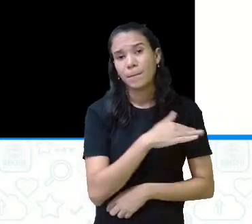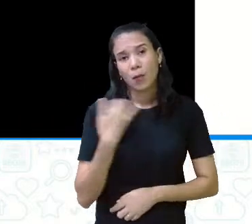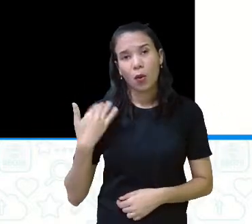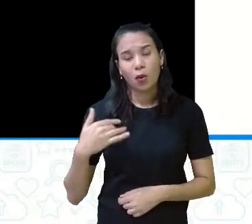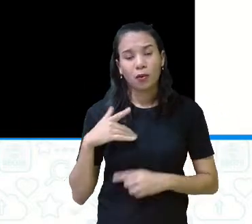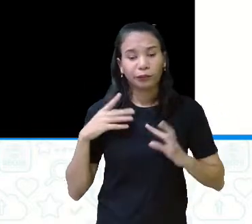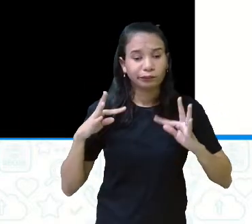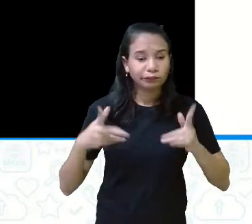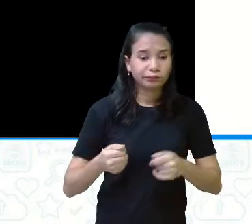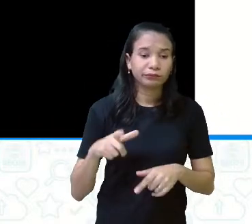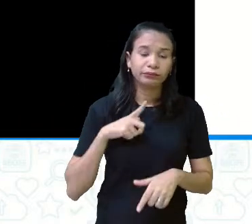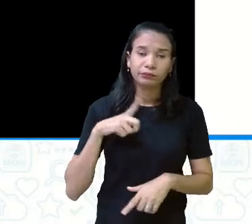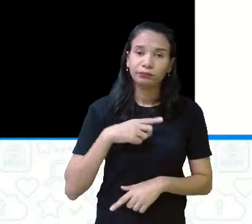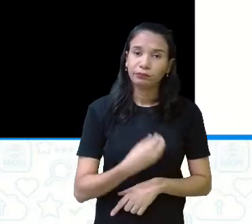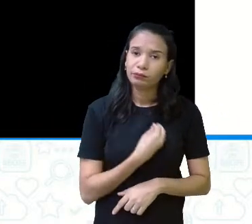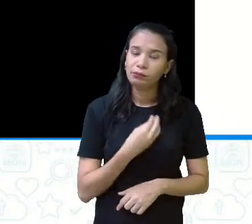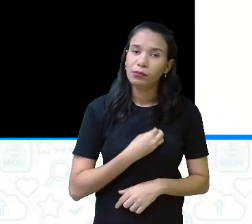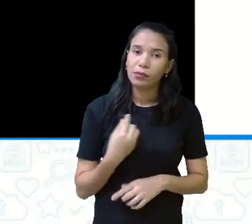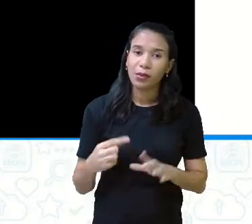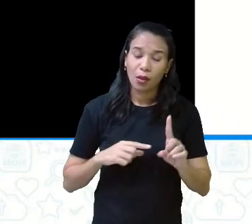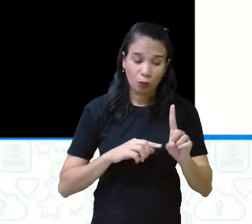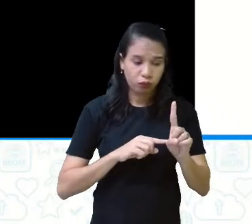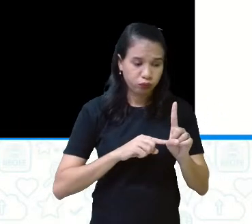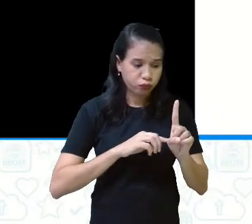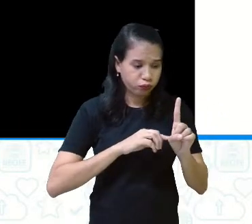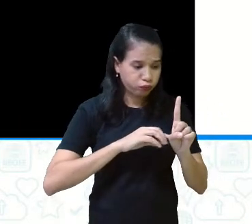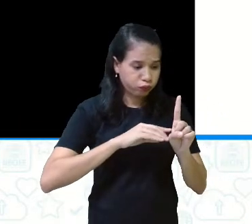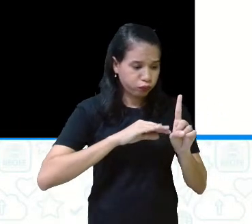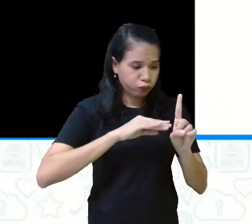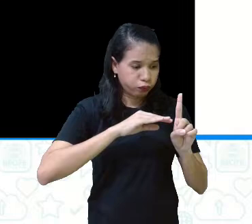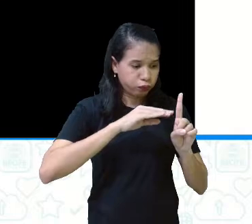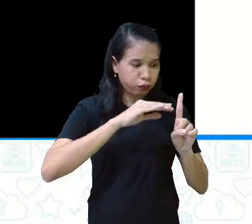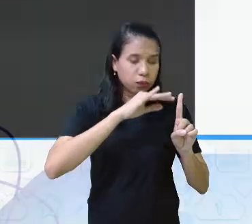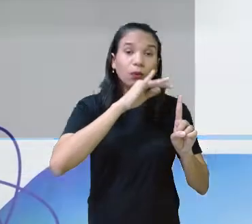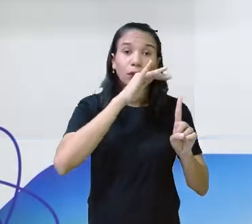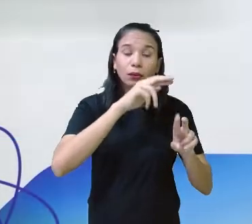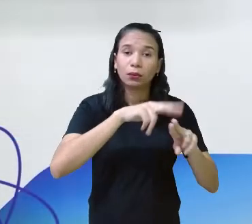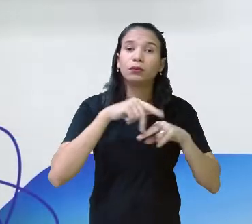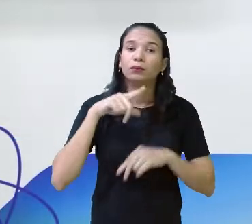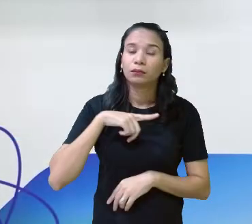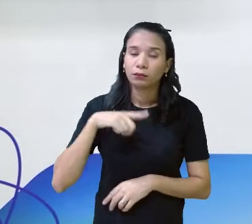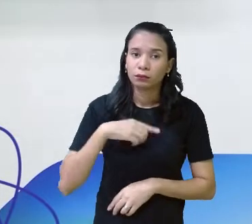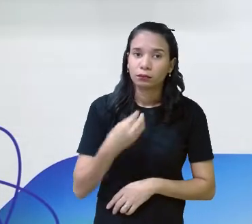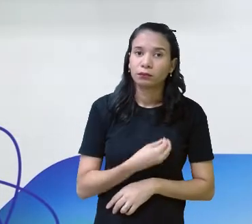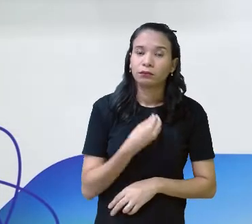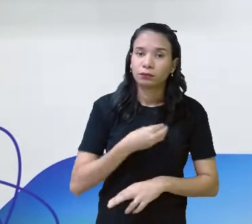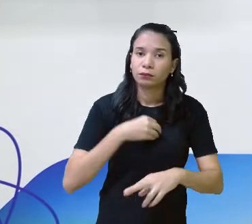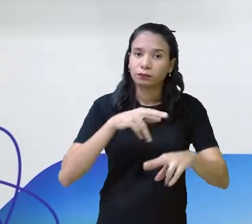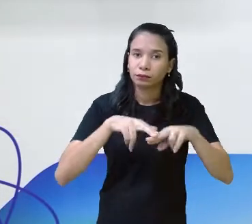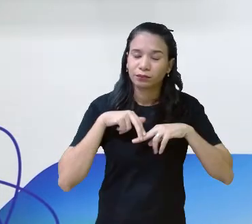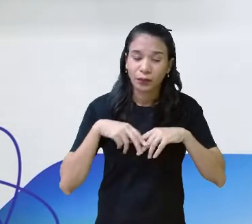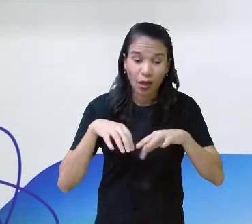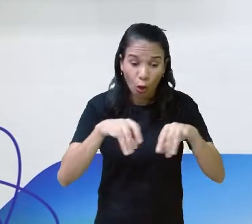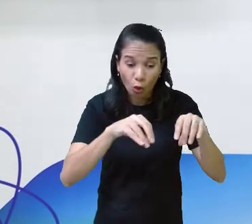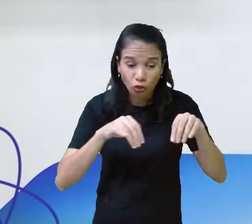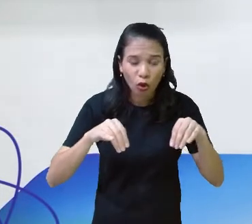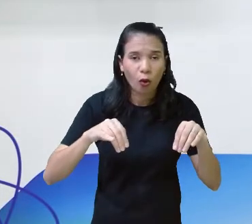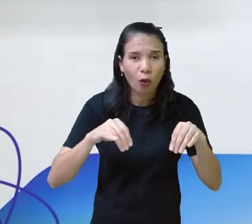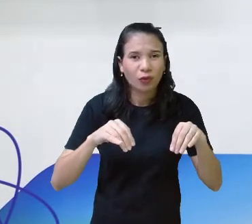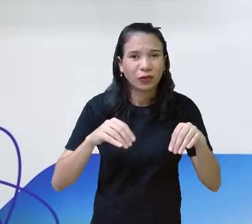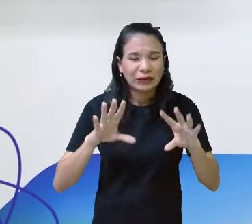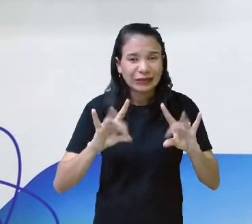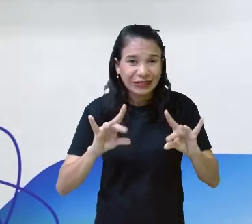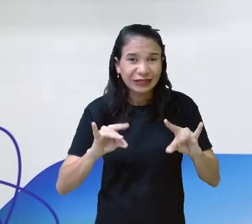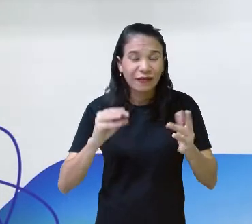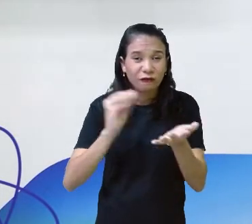vegetal e, querendo ou não, aumenta a temperatura do planeta. Existem queimadas que realmente é por conta do solo muito seco, um